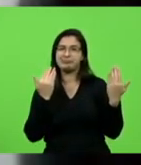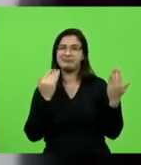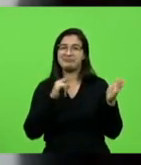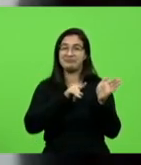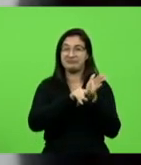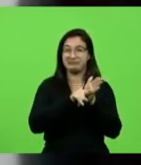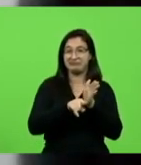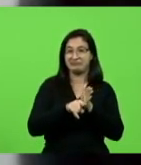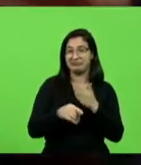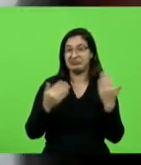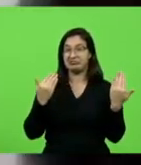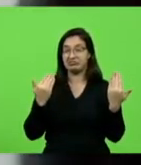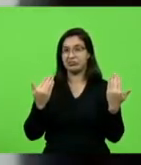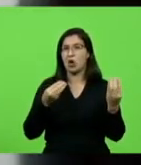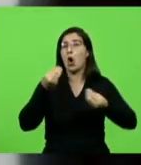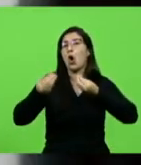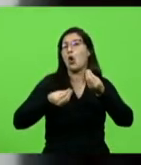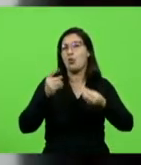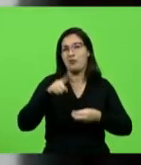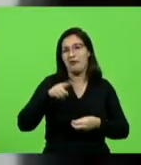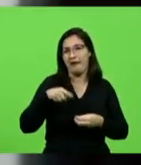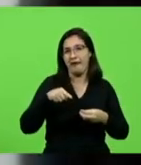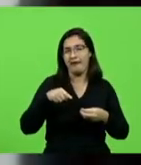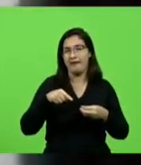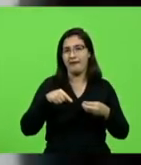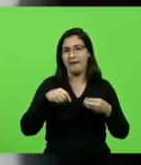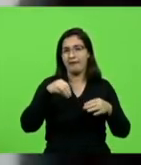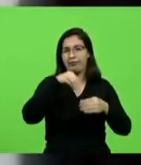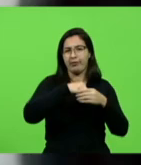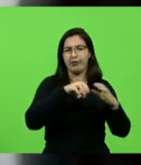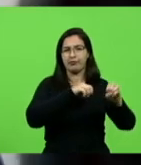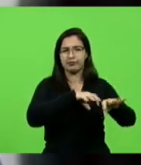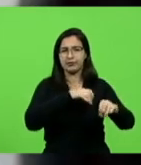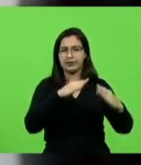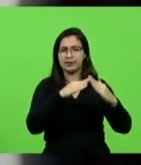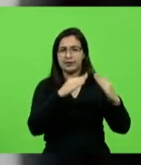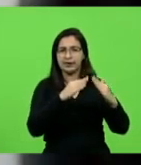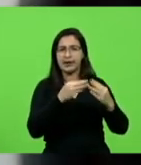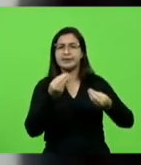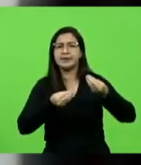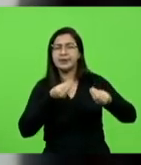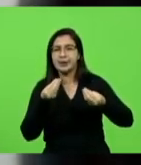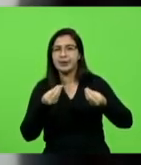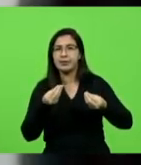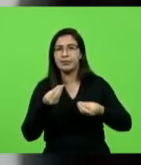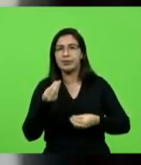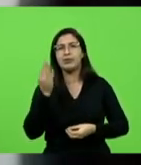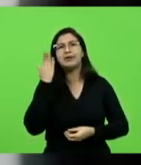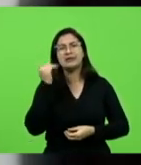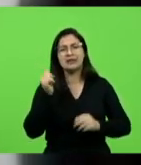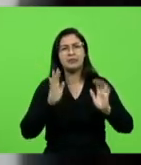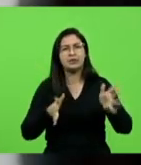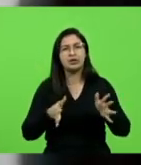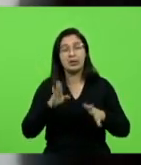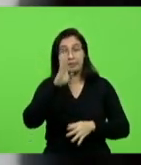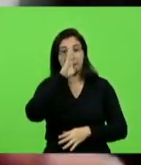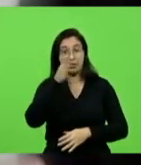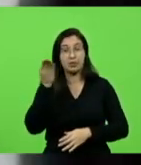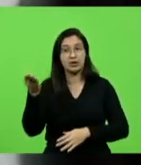seria a educação domiciliar. Nós já sabemos como é. Principalmente nos Estados Unidos existem